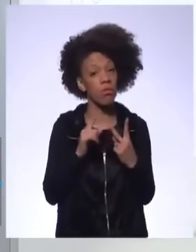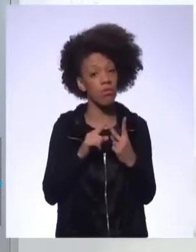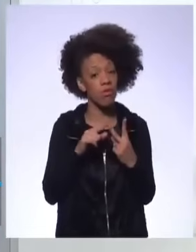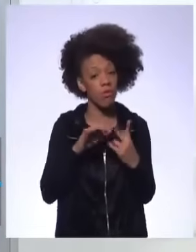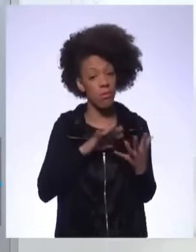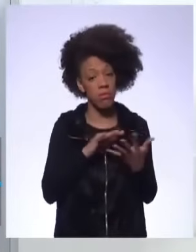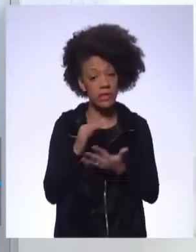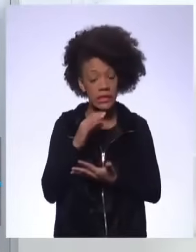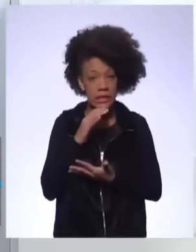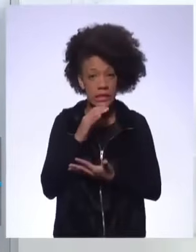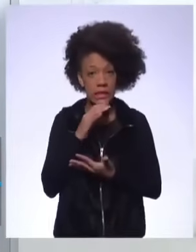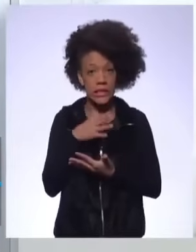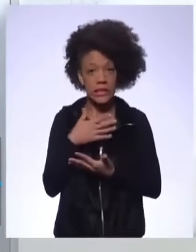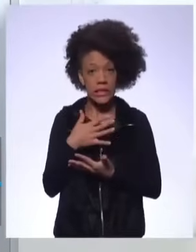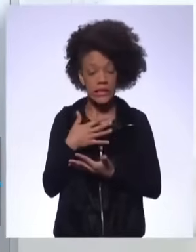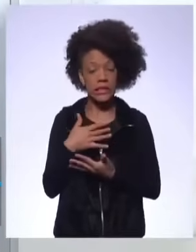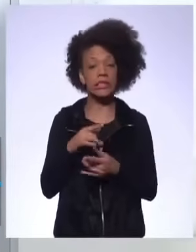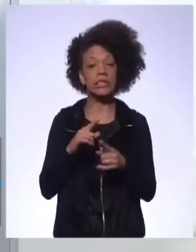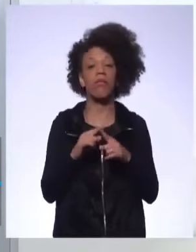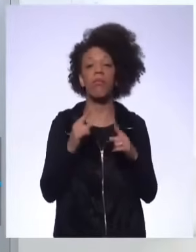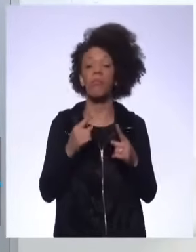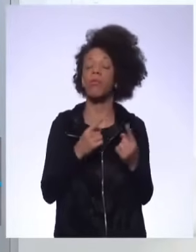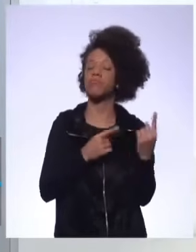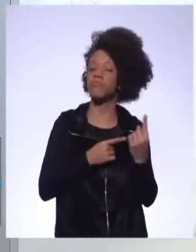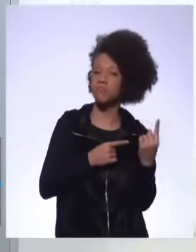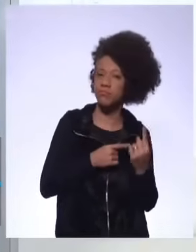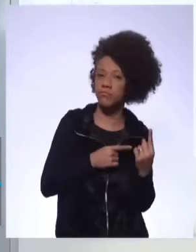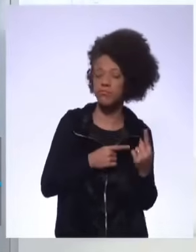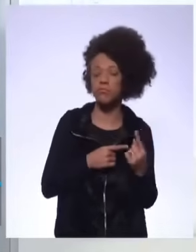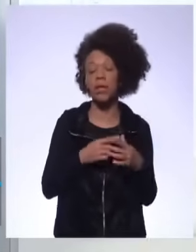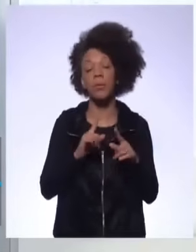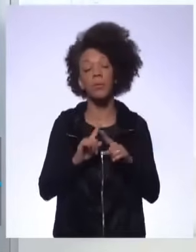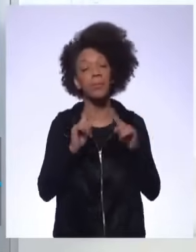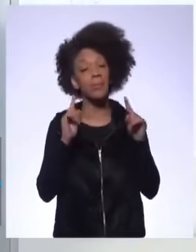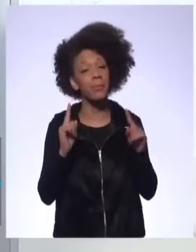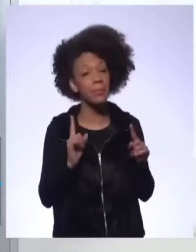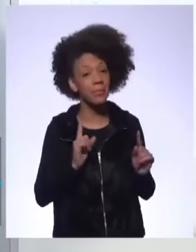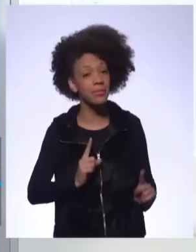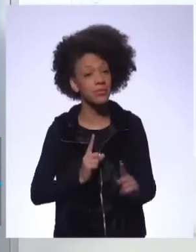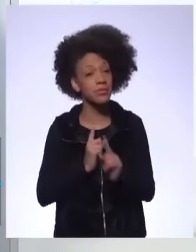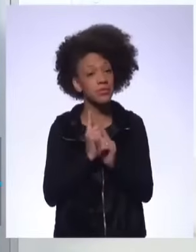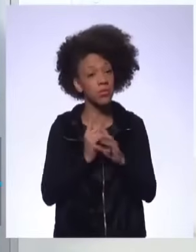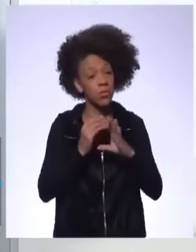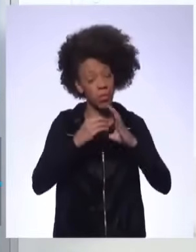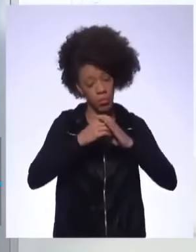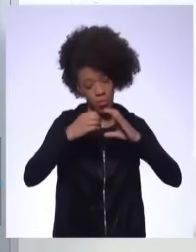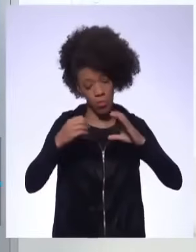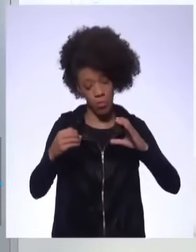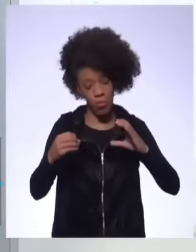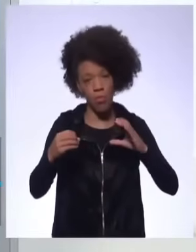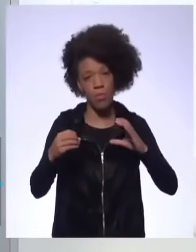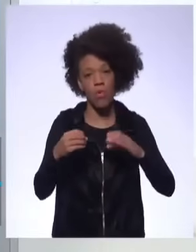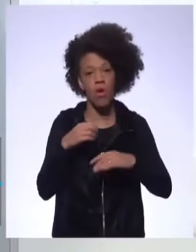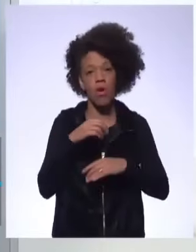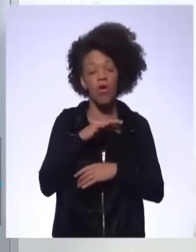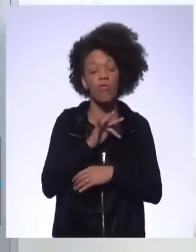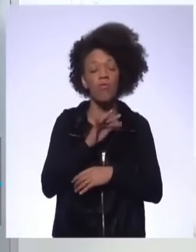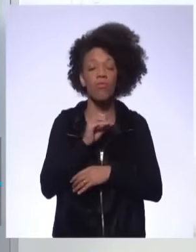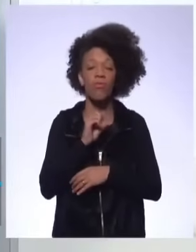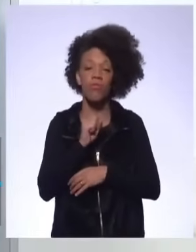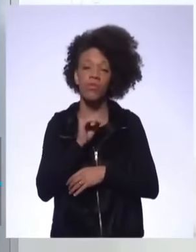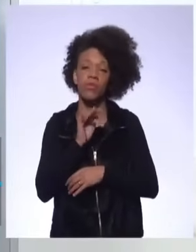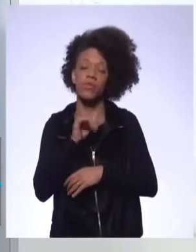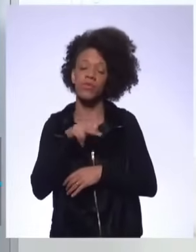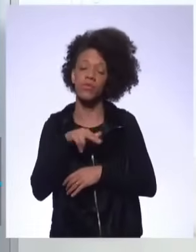ele é o primeiro devido à sua atmosfera. Entretanto, lá foi encontrada uma molécula de um gás chamado fosfina. E